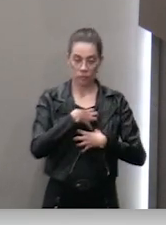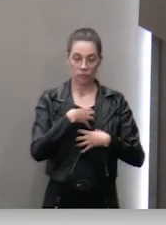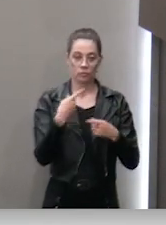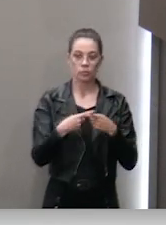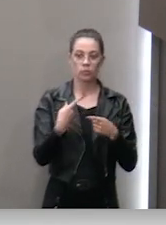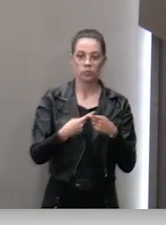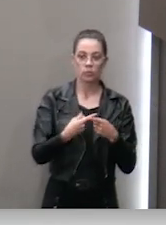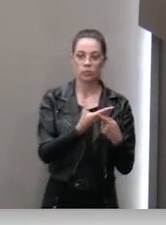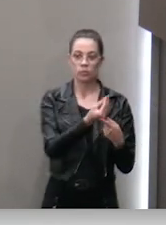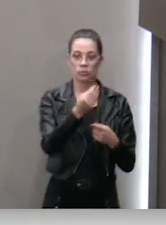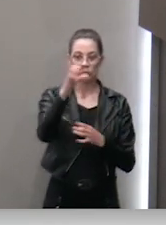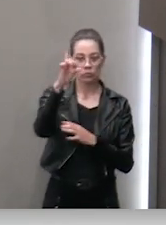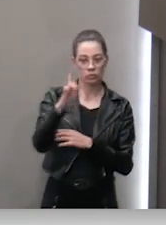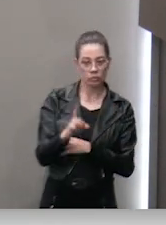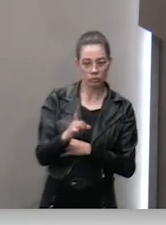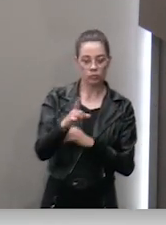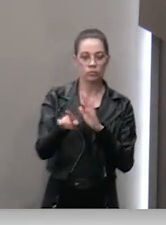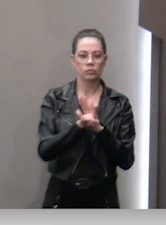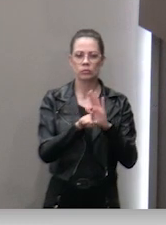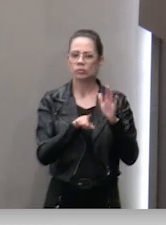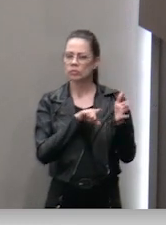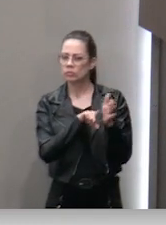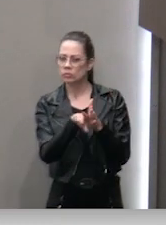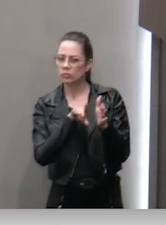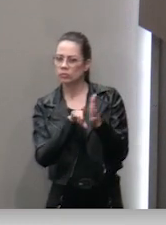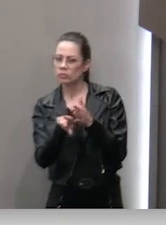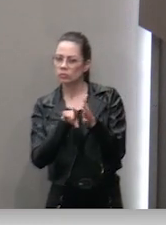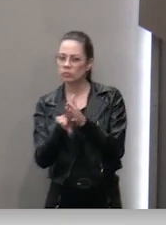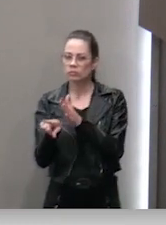porque muitos direitos são questionados